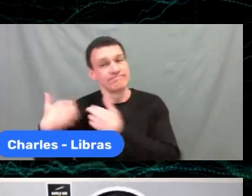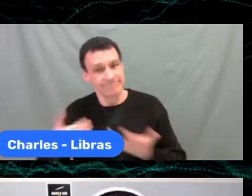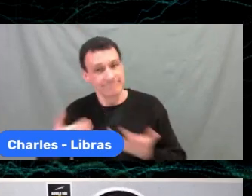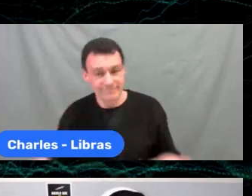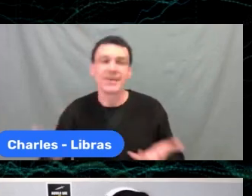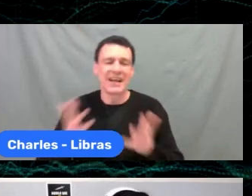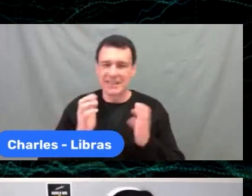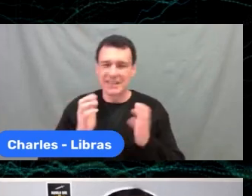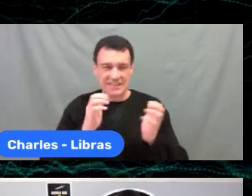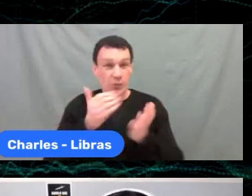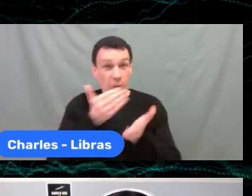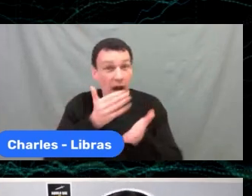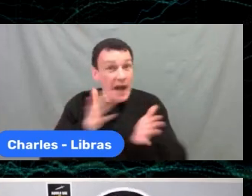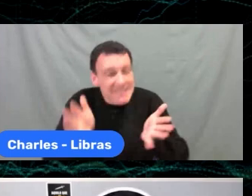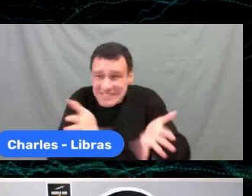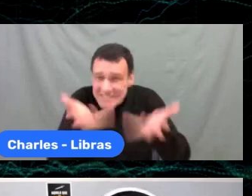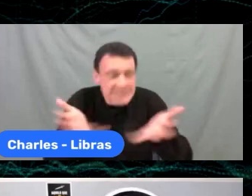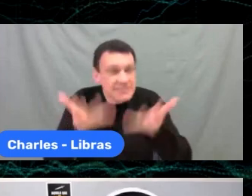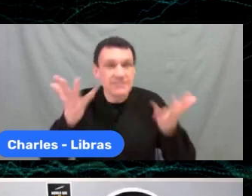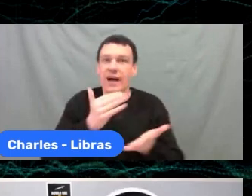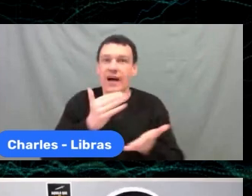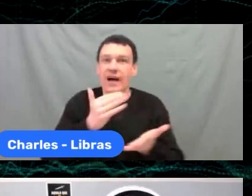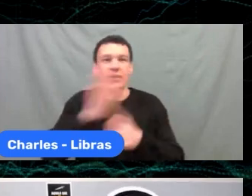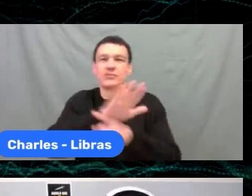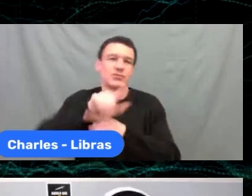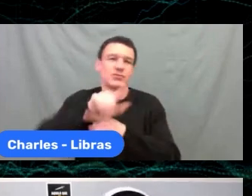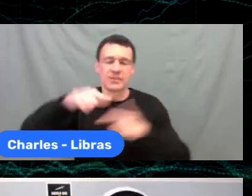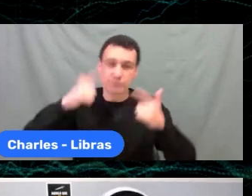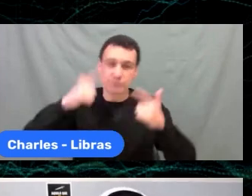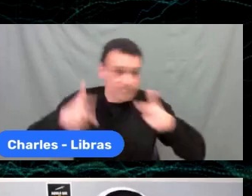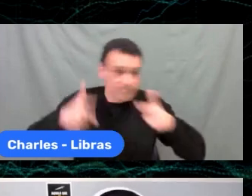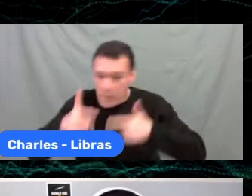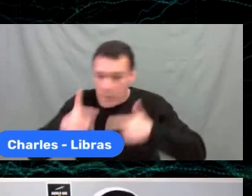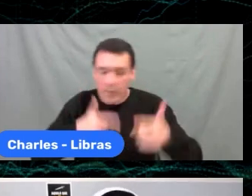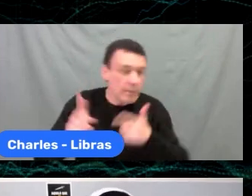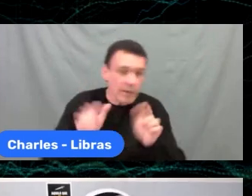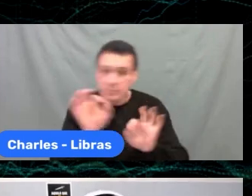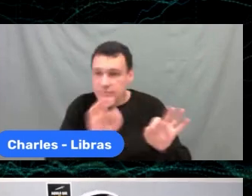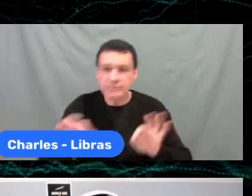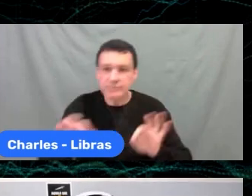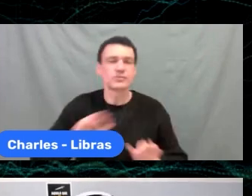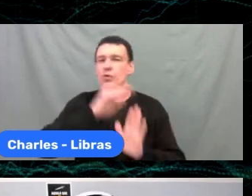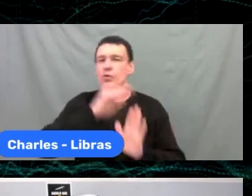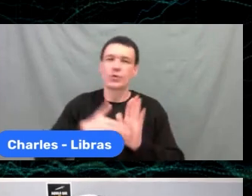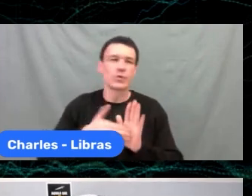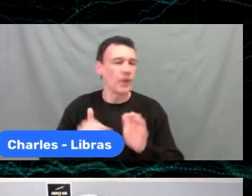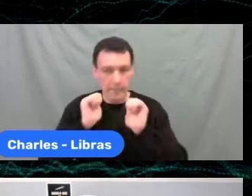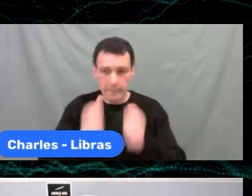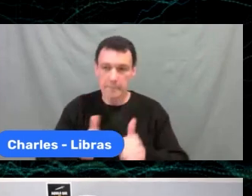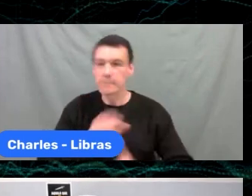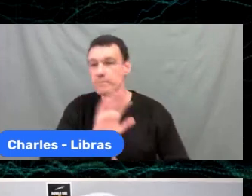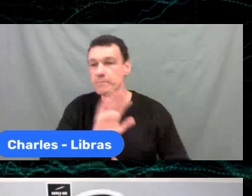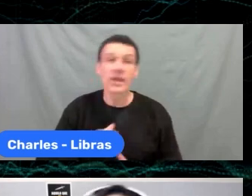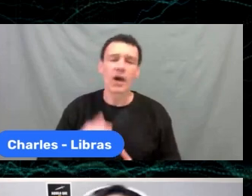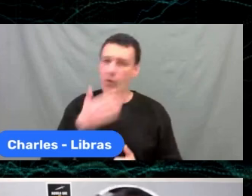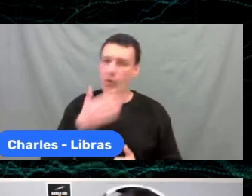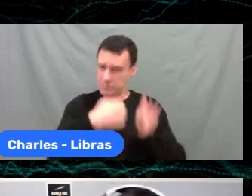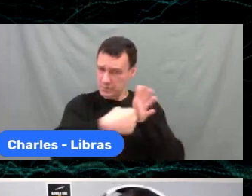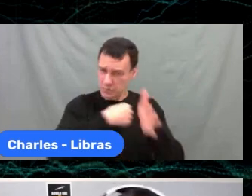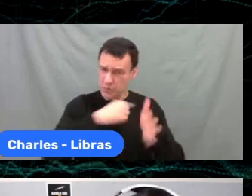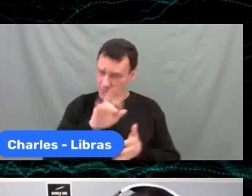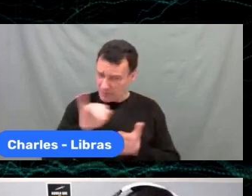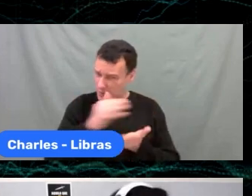os motores, né? Recebi esse convite do Linux Chips e o Jefferson chegou para mim e falou assim, olha, você vai abrir o evento? Eu falei, então tá,